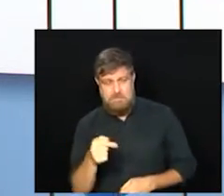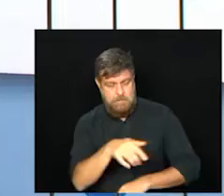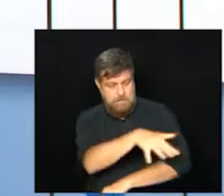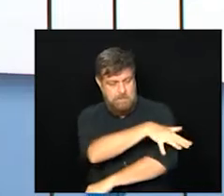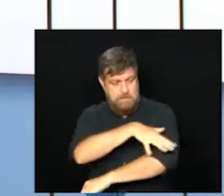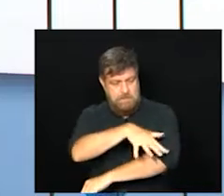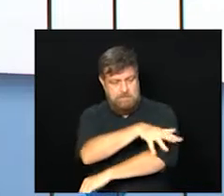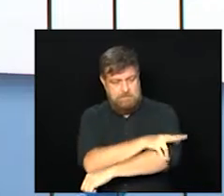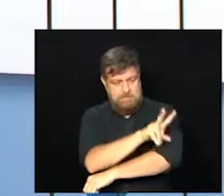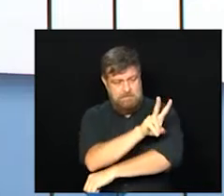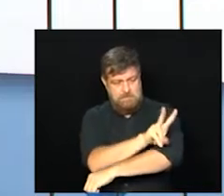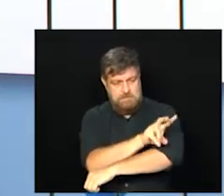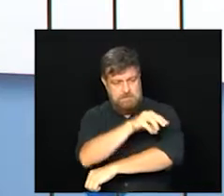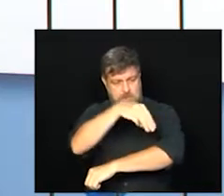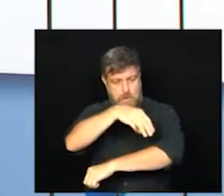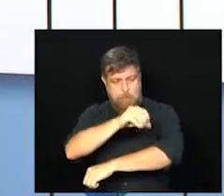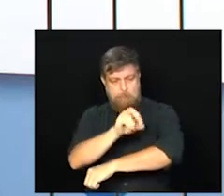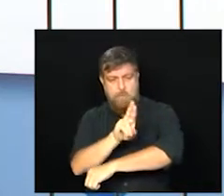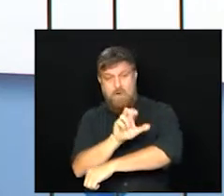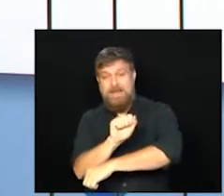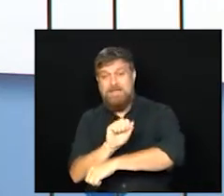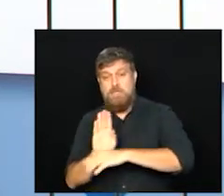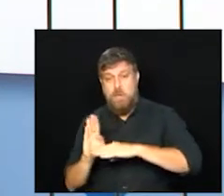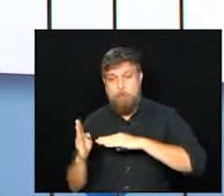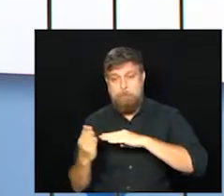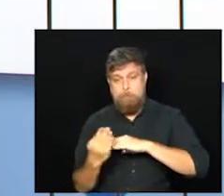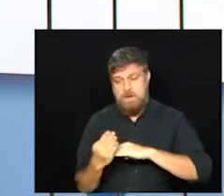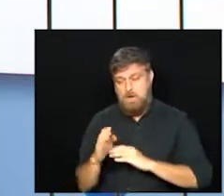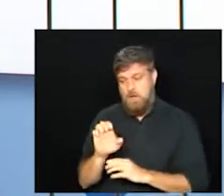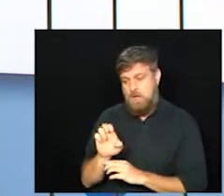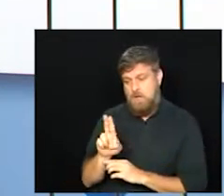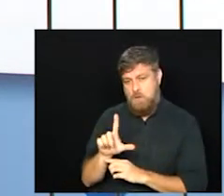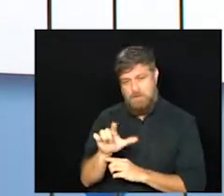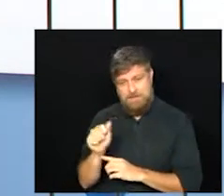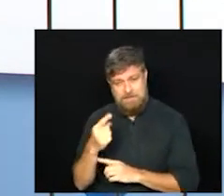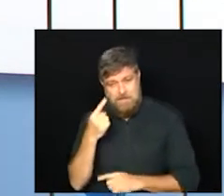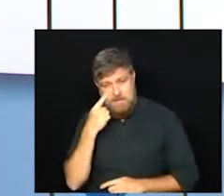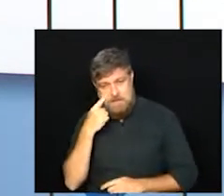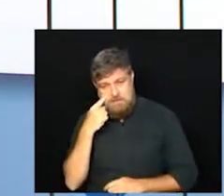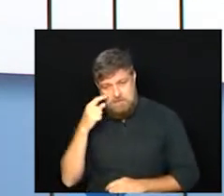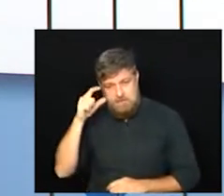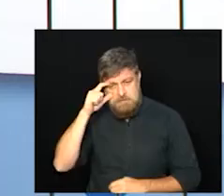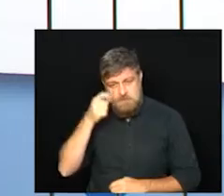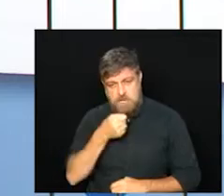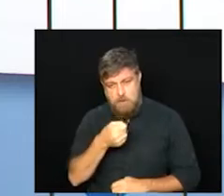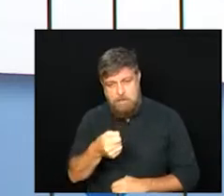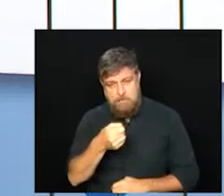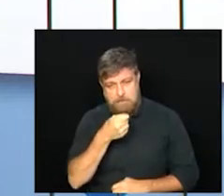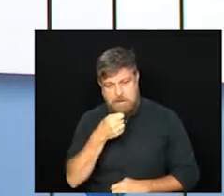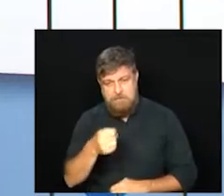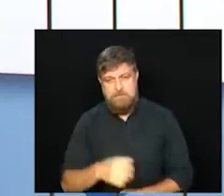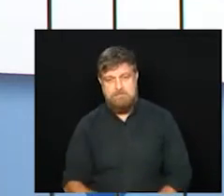Praça Vinícius de Moraes, no Jardim Eulina. Confira na reportagem de Michel Amorim.